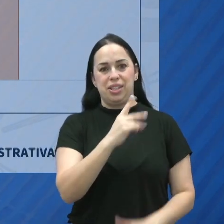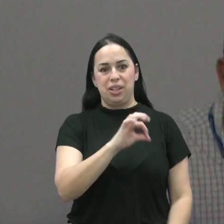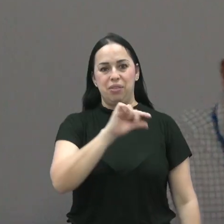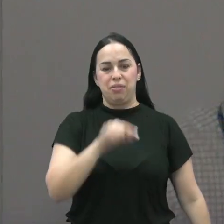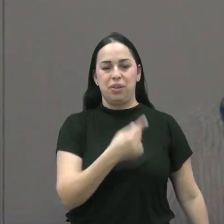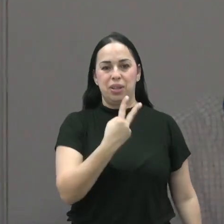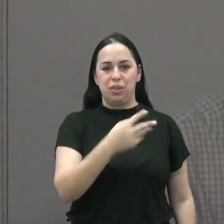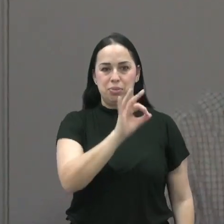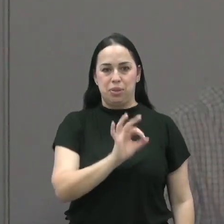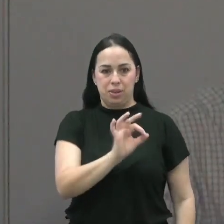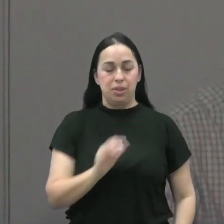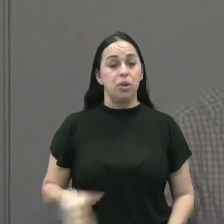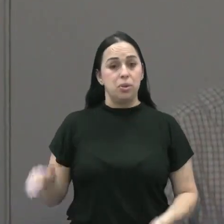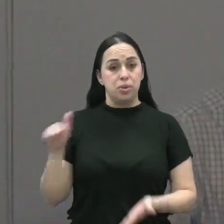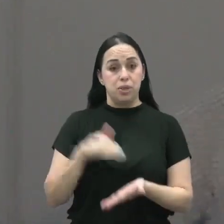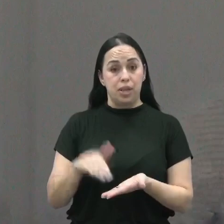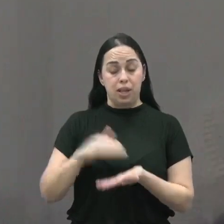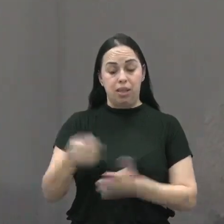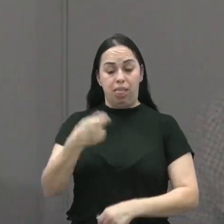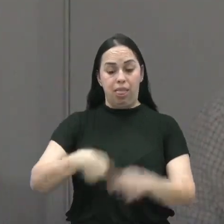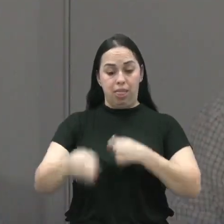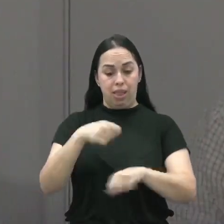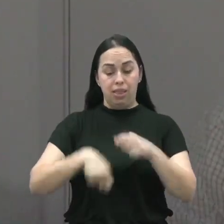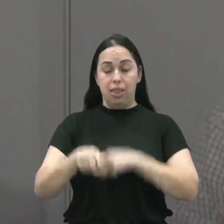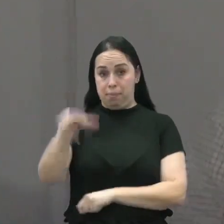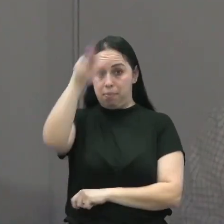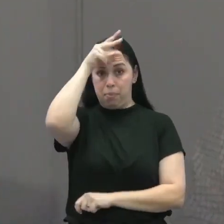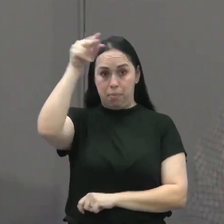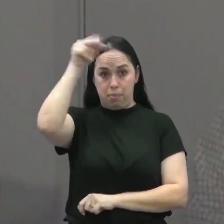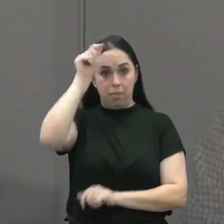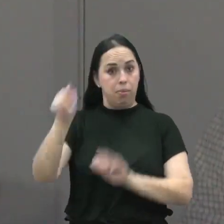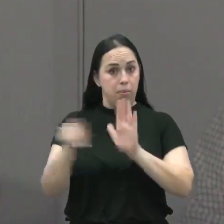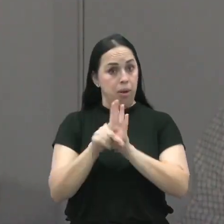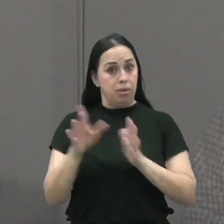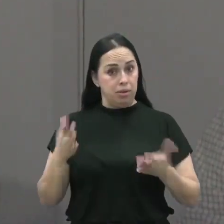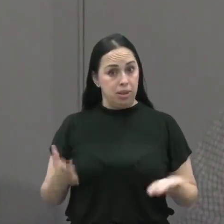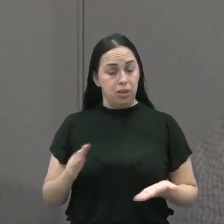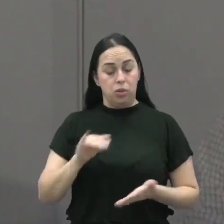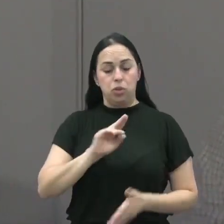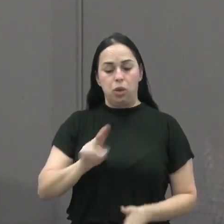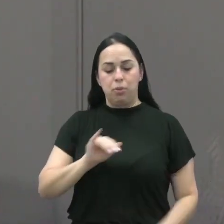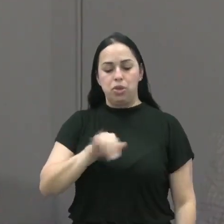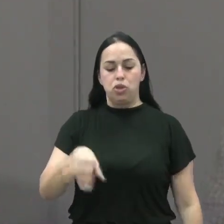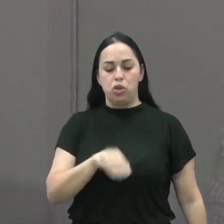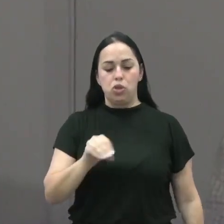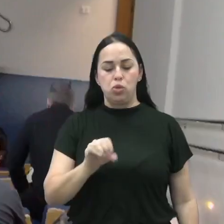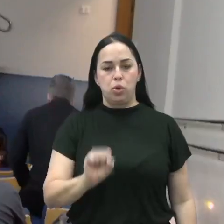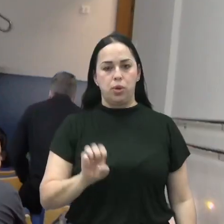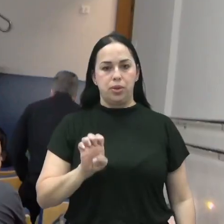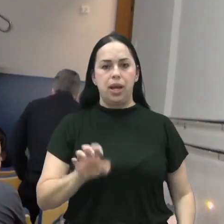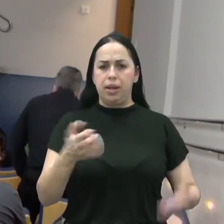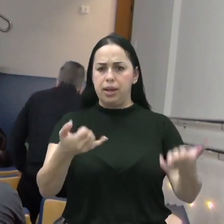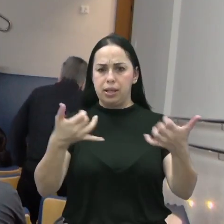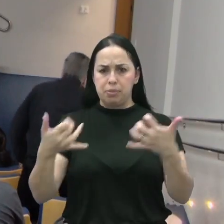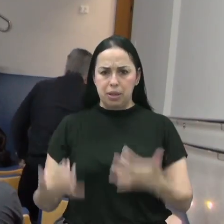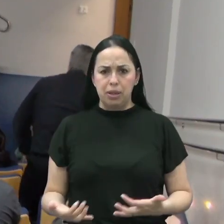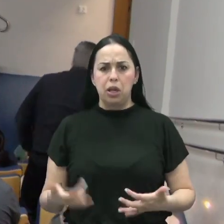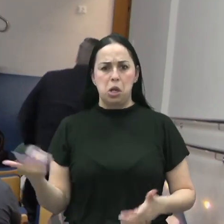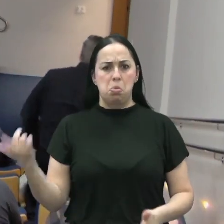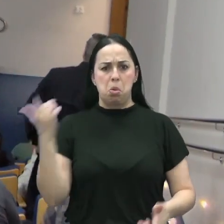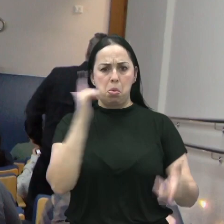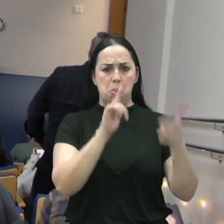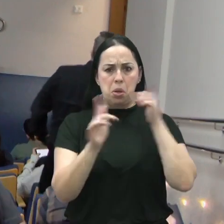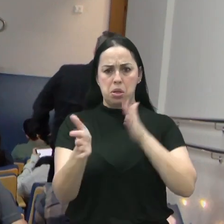19,2%. O secretário de Gestão Administrativa e Finanças da Prefeitura de São José, José Nabuco, comentou os